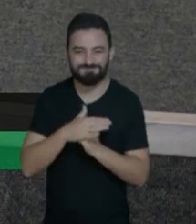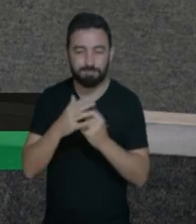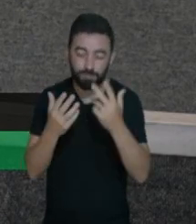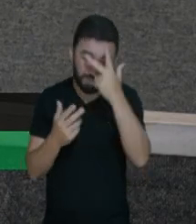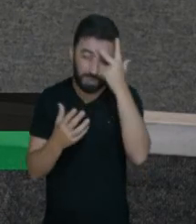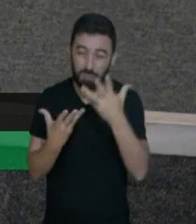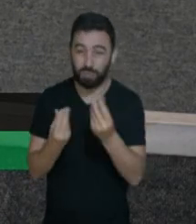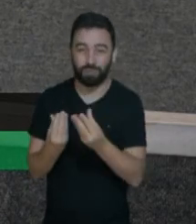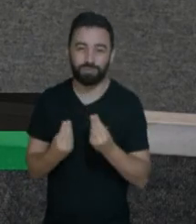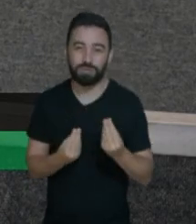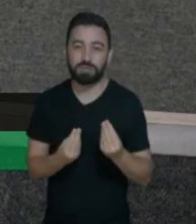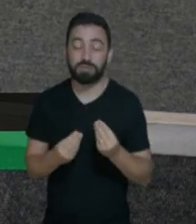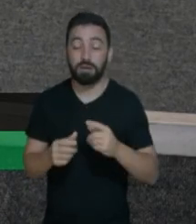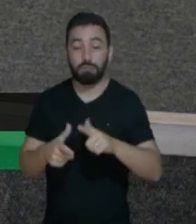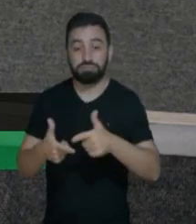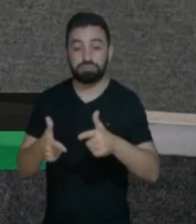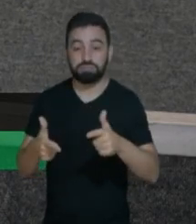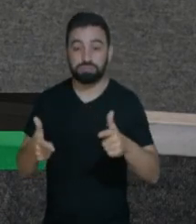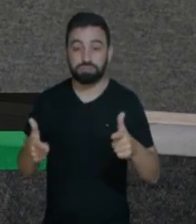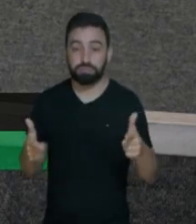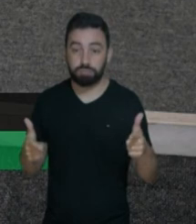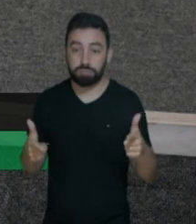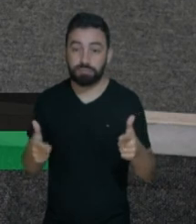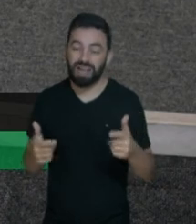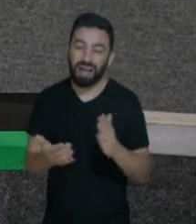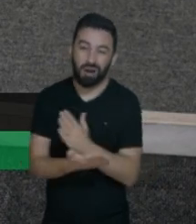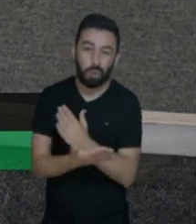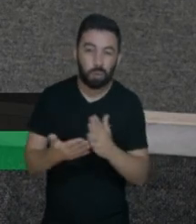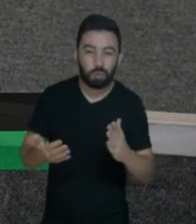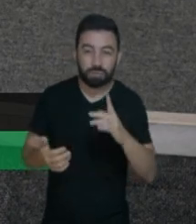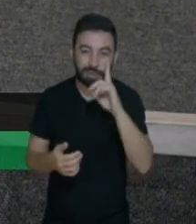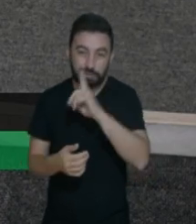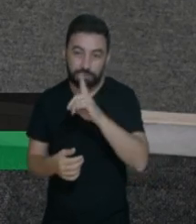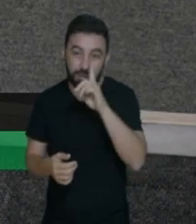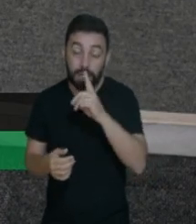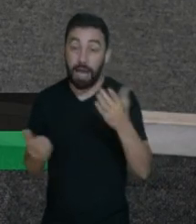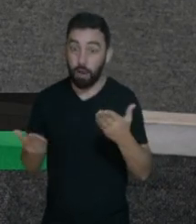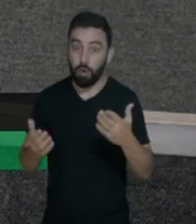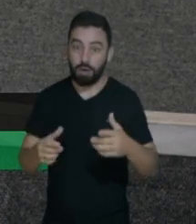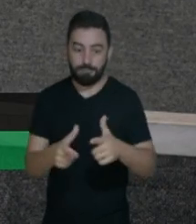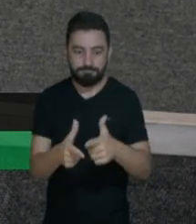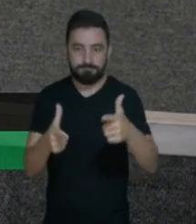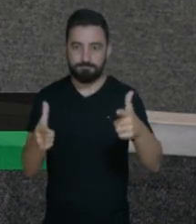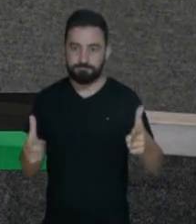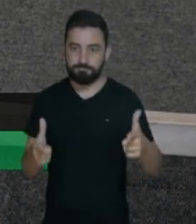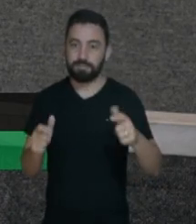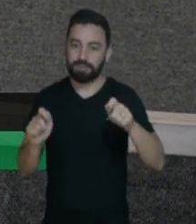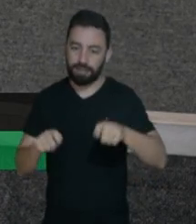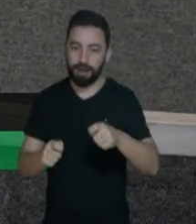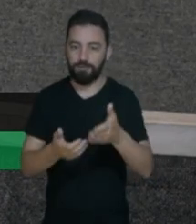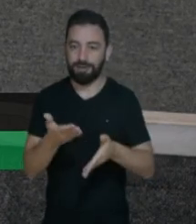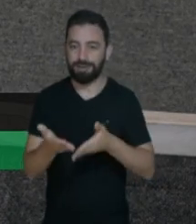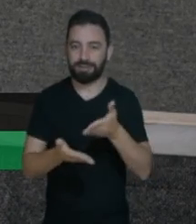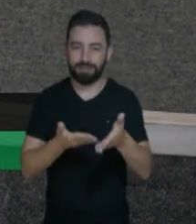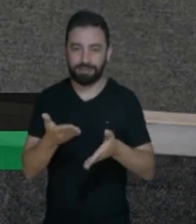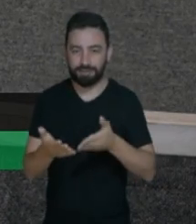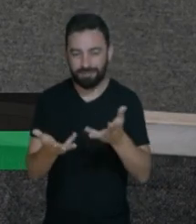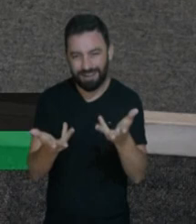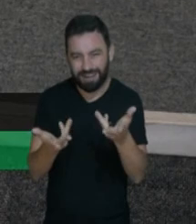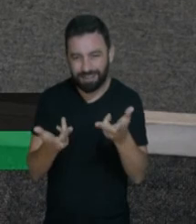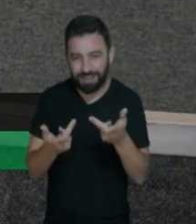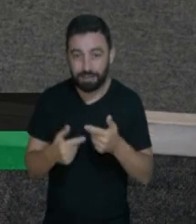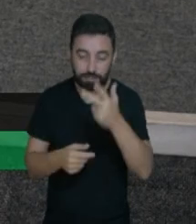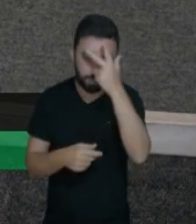populacional e há umas estruturas que estão improvisadas e com certeza a ampliação vai permitir muito mais qualidade ao atendimento daquelas pessoas